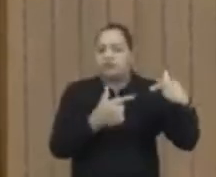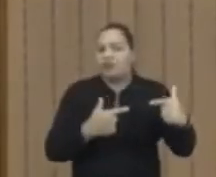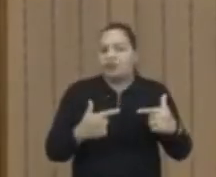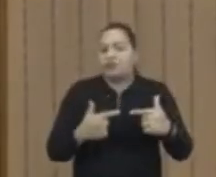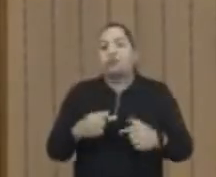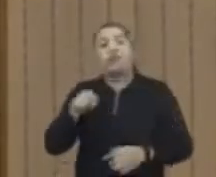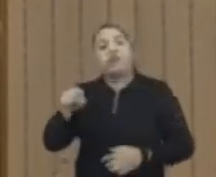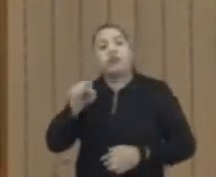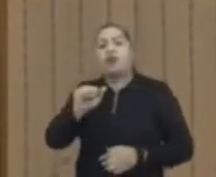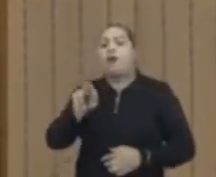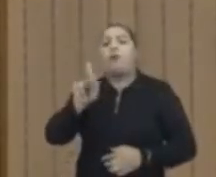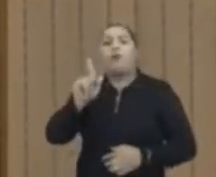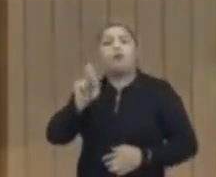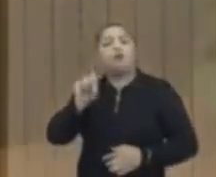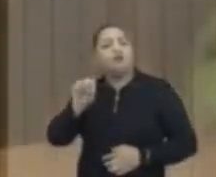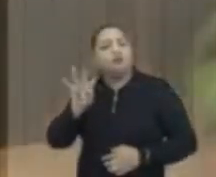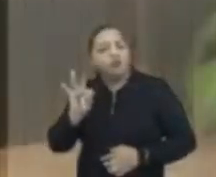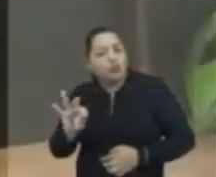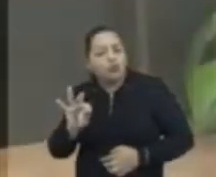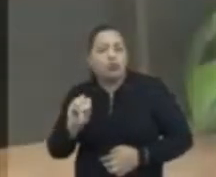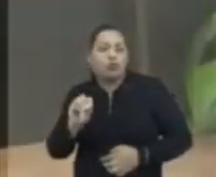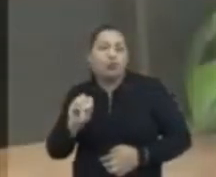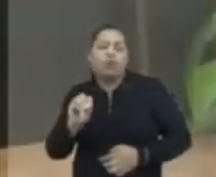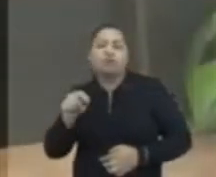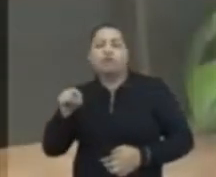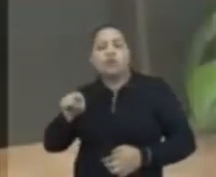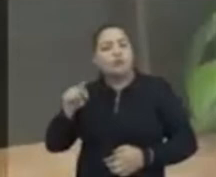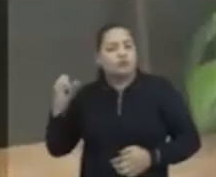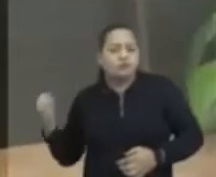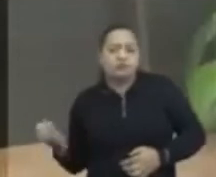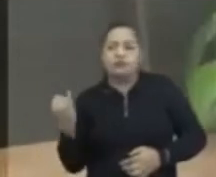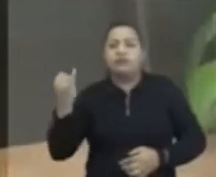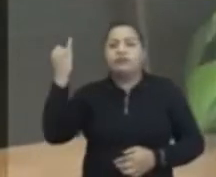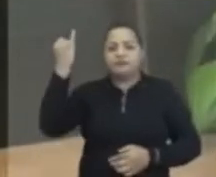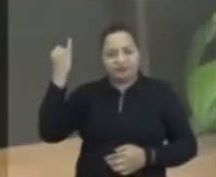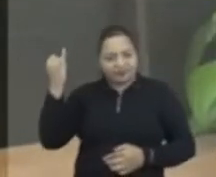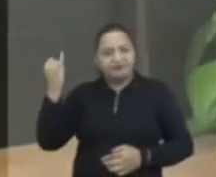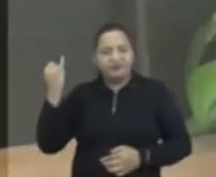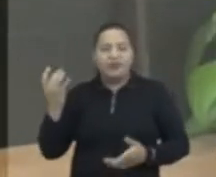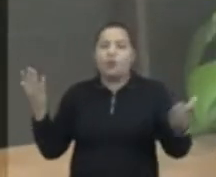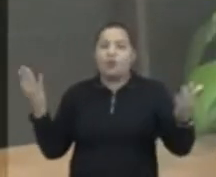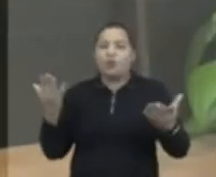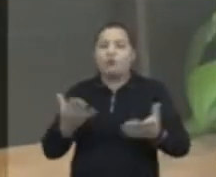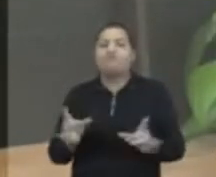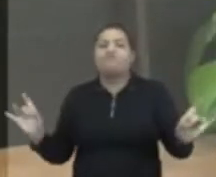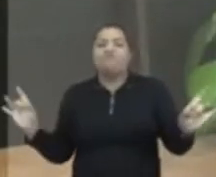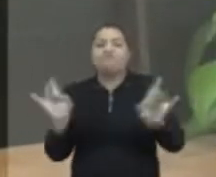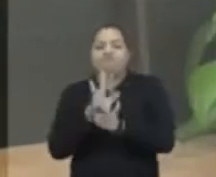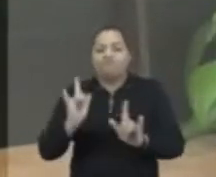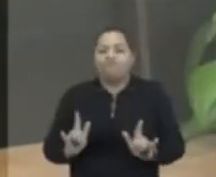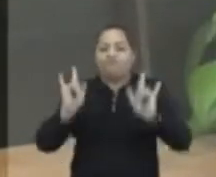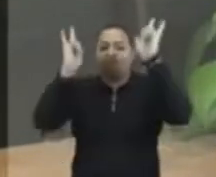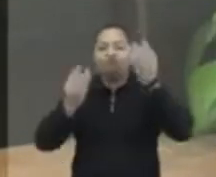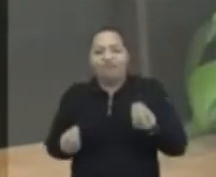Aras é muito importante, não à toa, né, está conseguindo entregar, finalmente, né, a obra